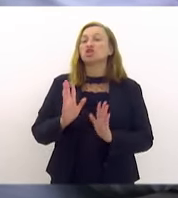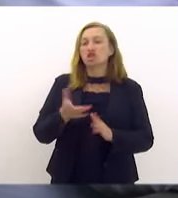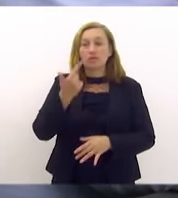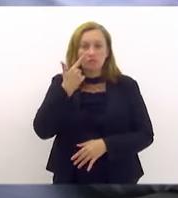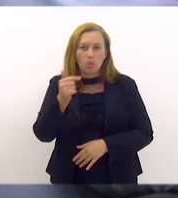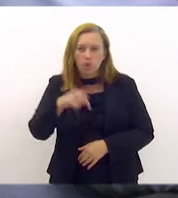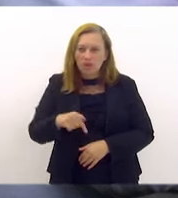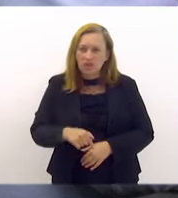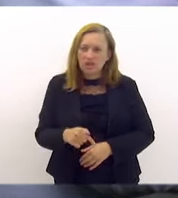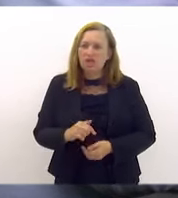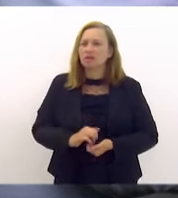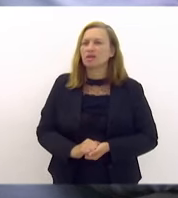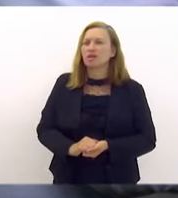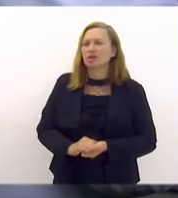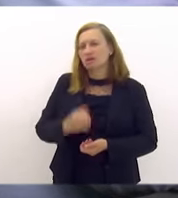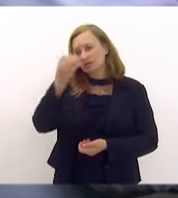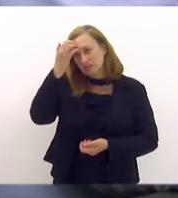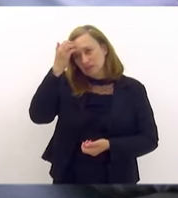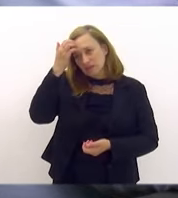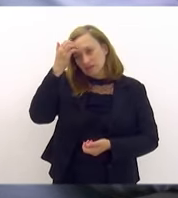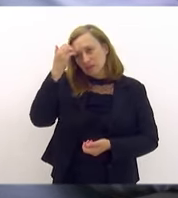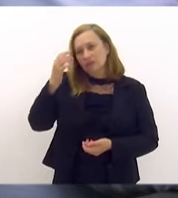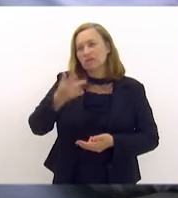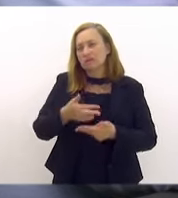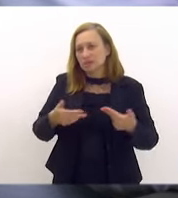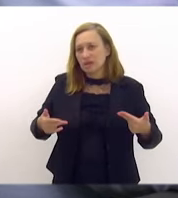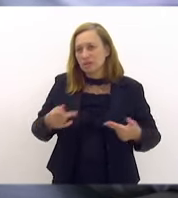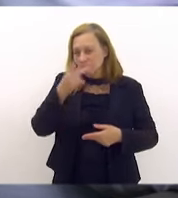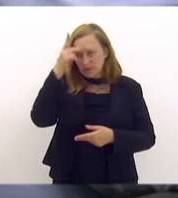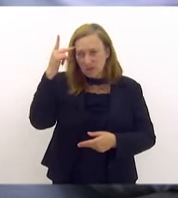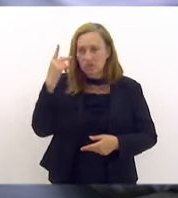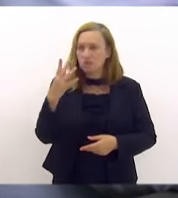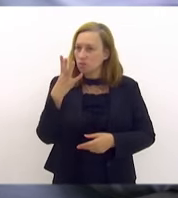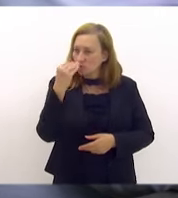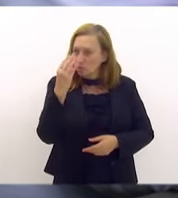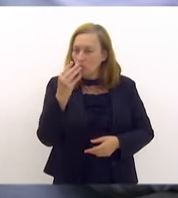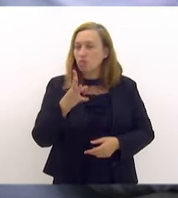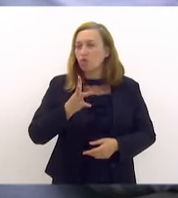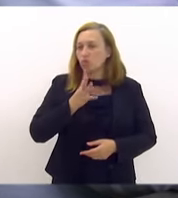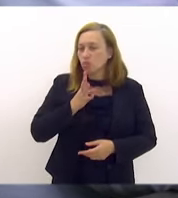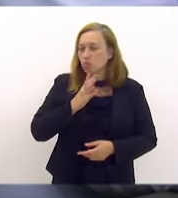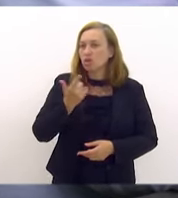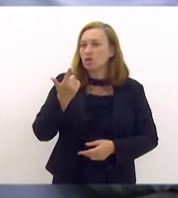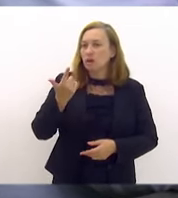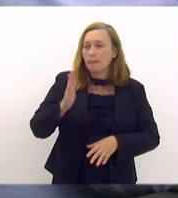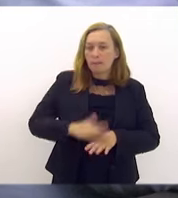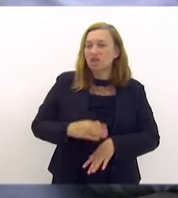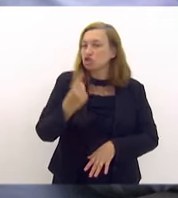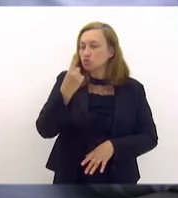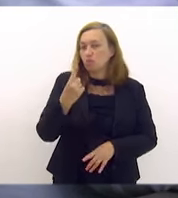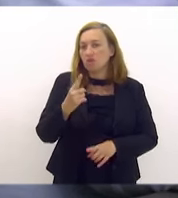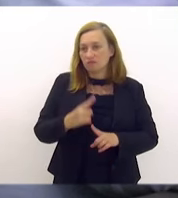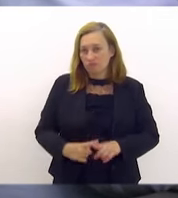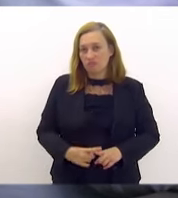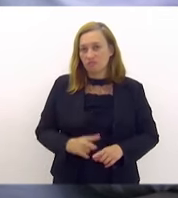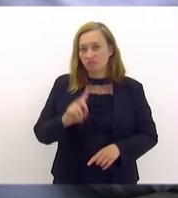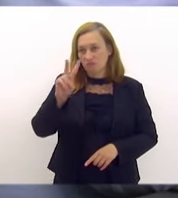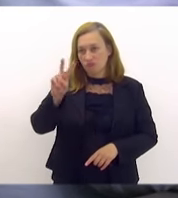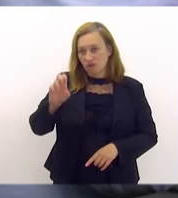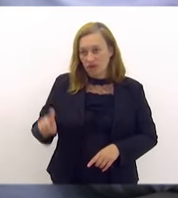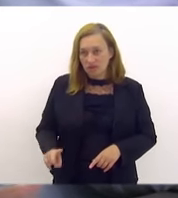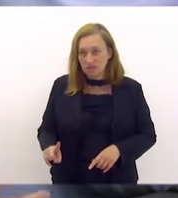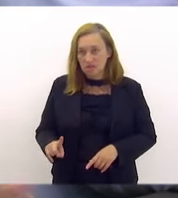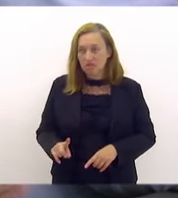aqui reincidentes várias vezes a pessoa sendo reconhecida mais uma vez mais de uma vez no mesmo álbum de